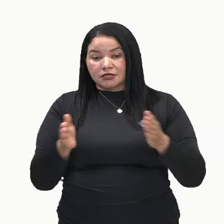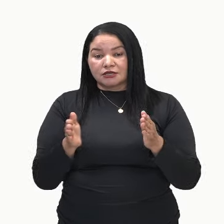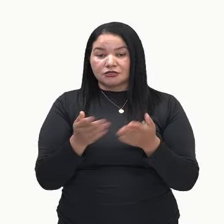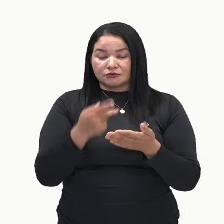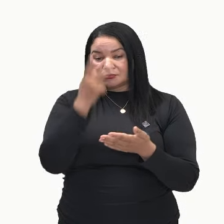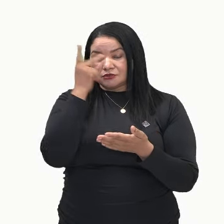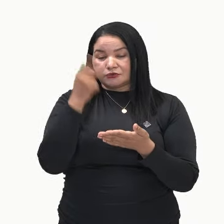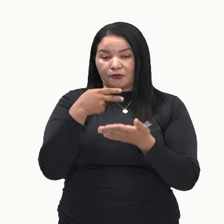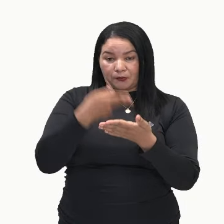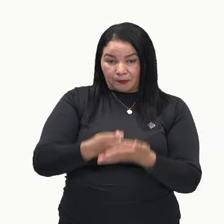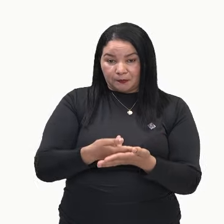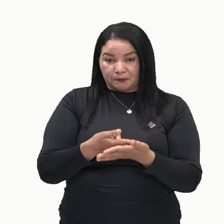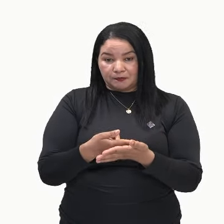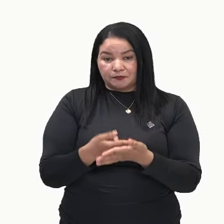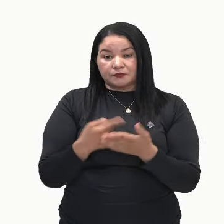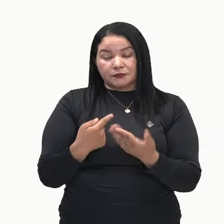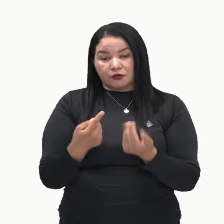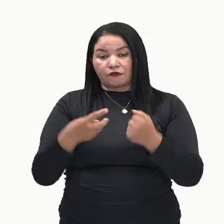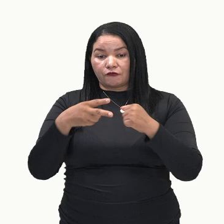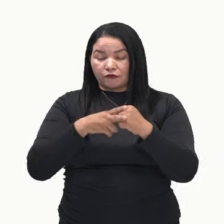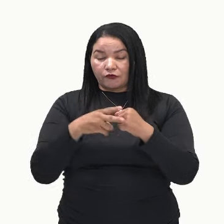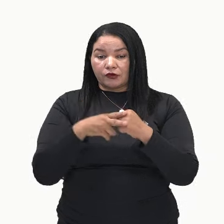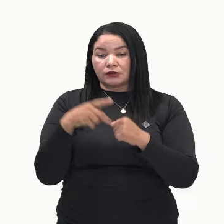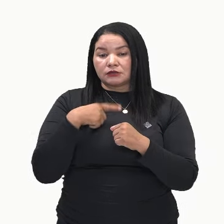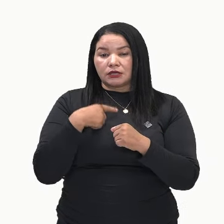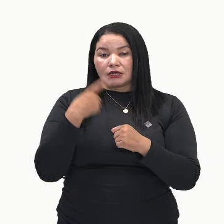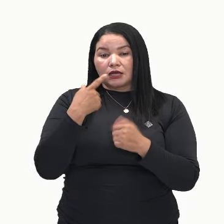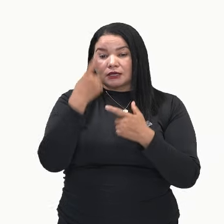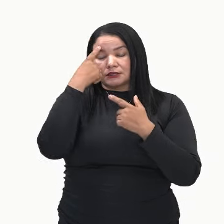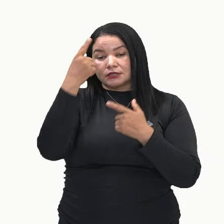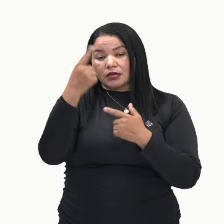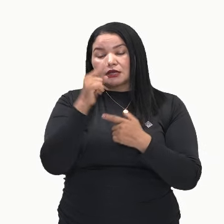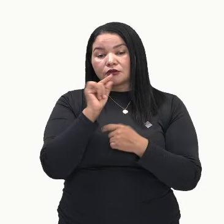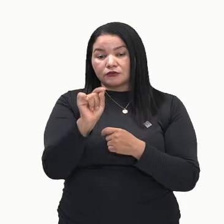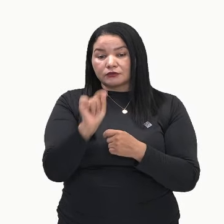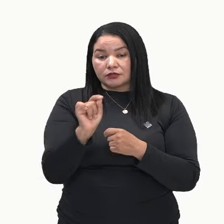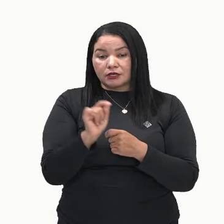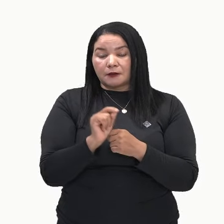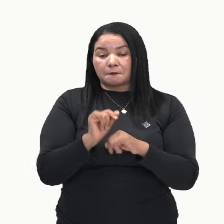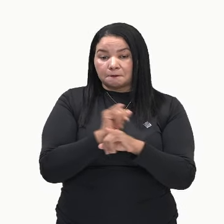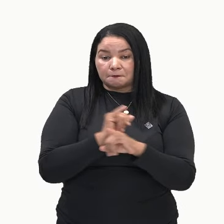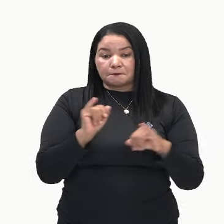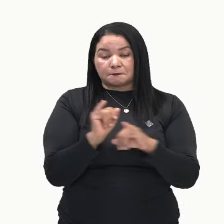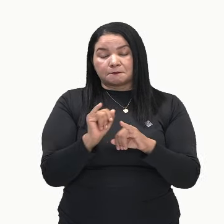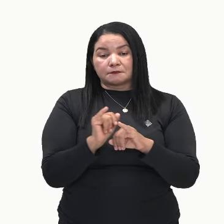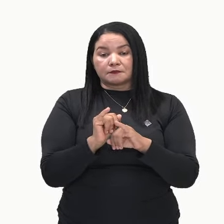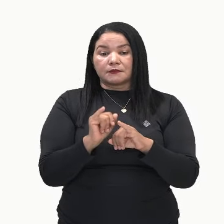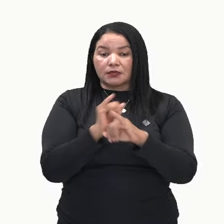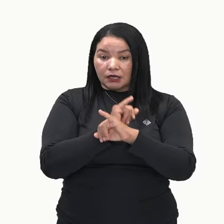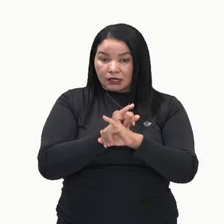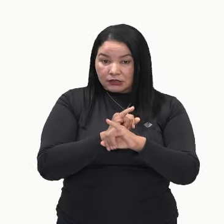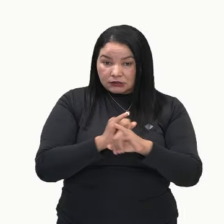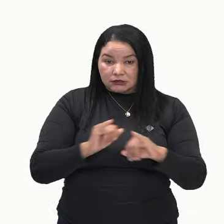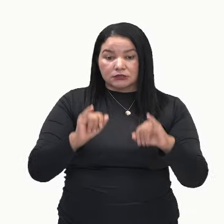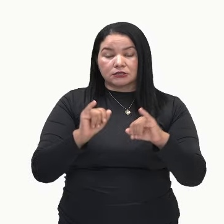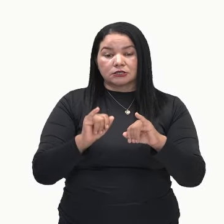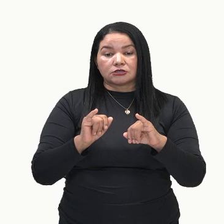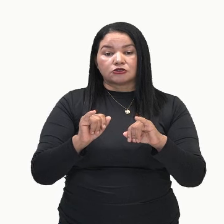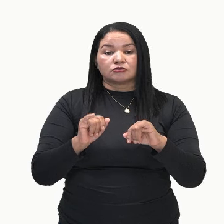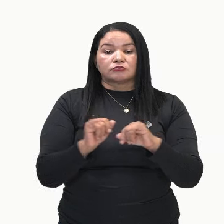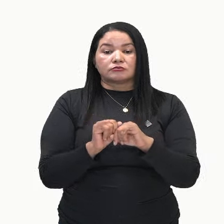tenho aqui em torno dos verbos a ideia de transmitir uma mensagem. Aqui a gente tem uma funerária